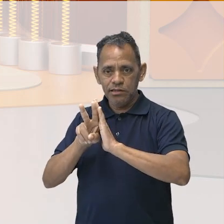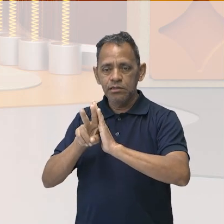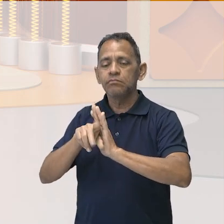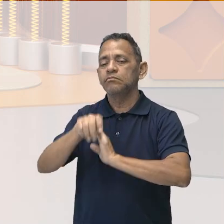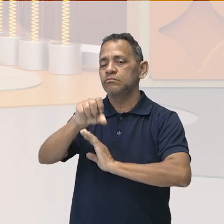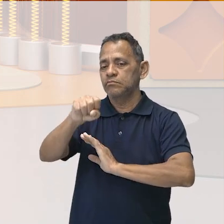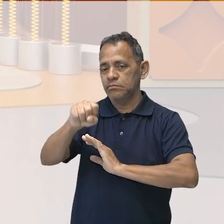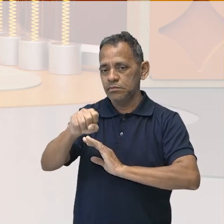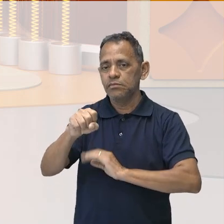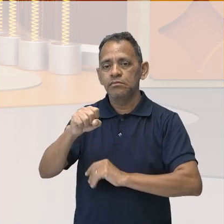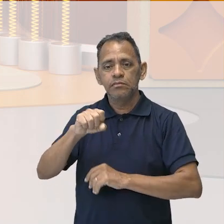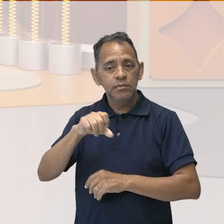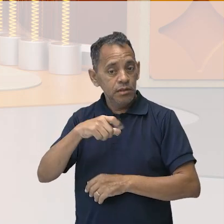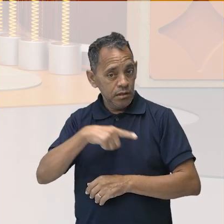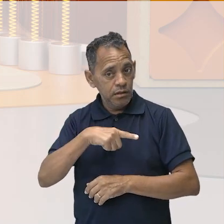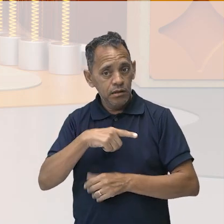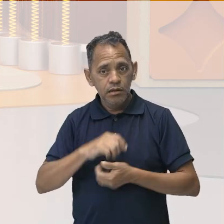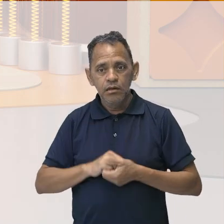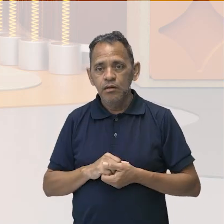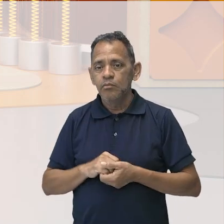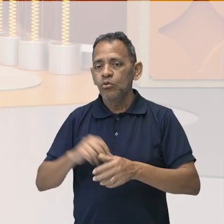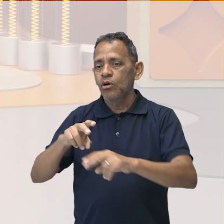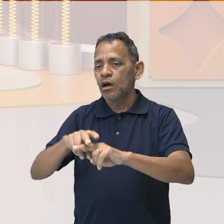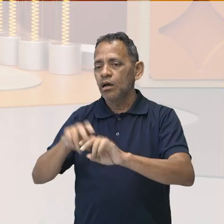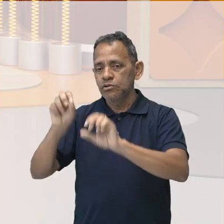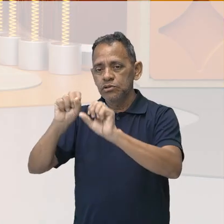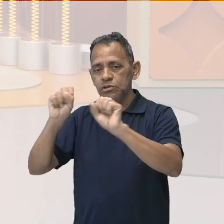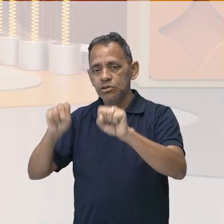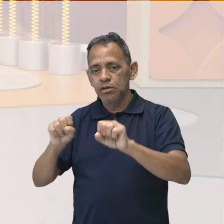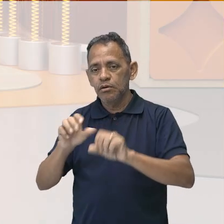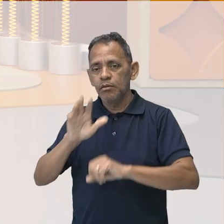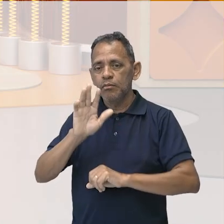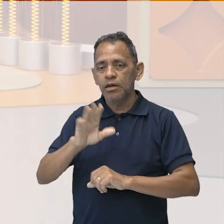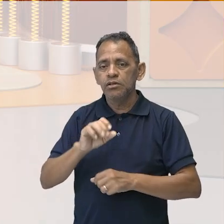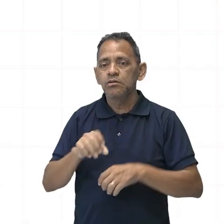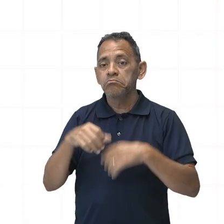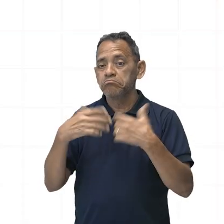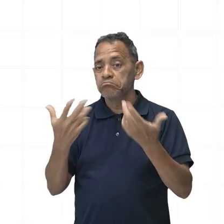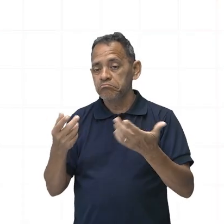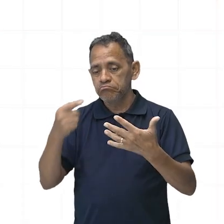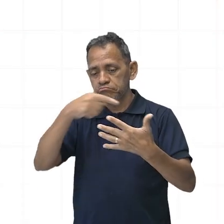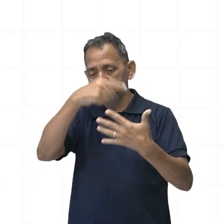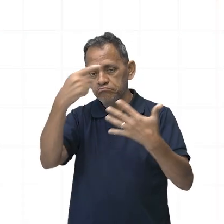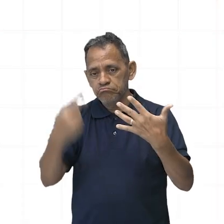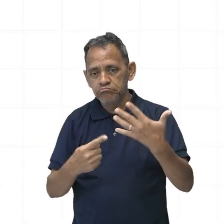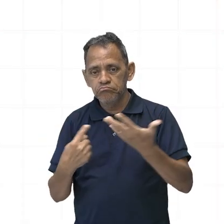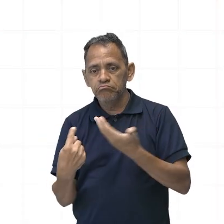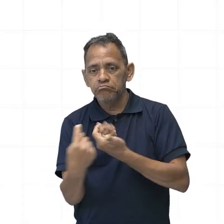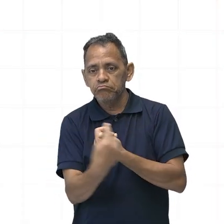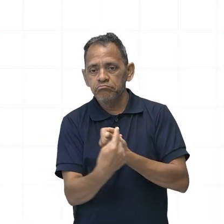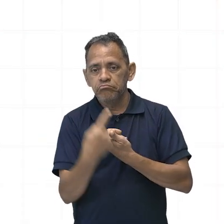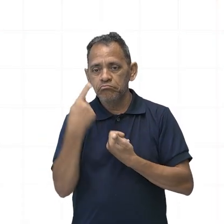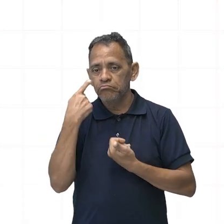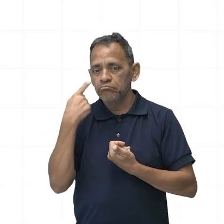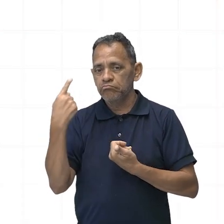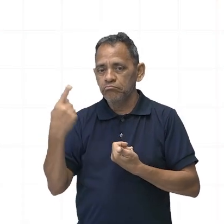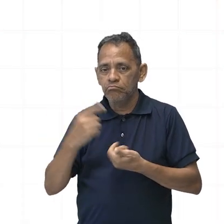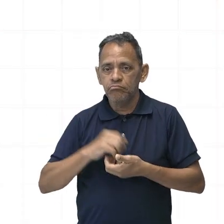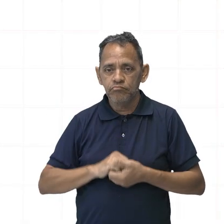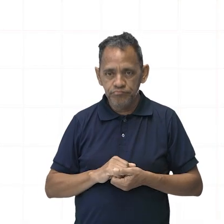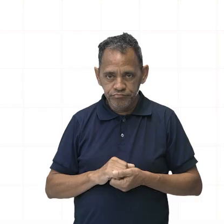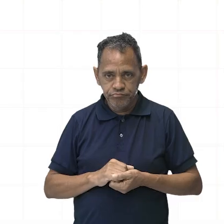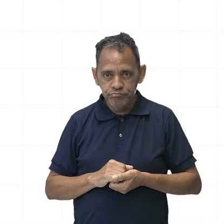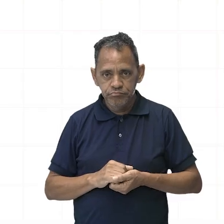vai ter as vantagens aí do sistema capitalista. E quais serão essas vantagens? Olha só, as vantagens do sistema